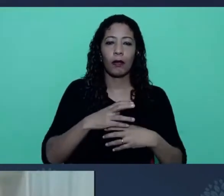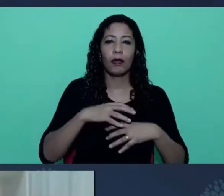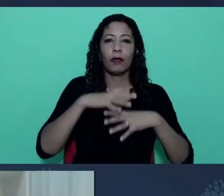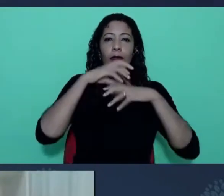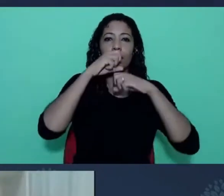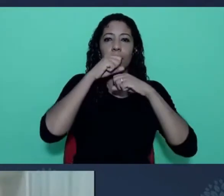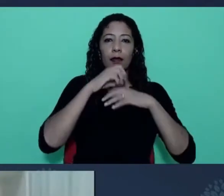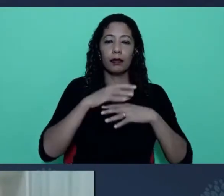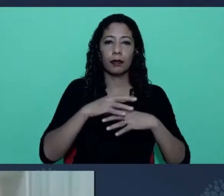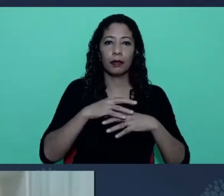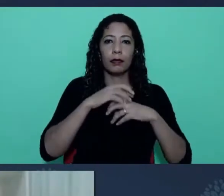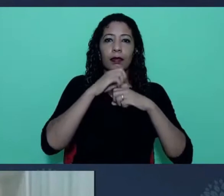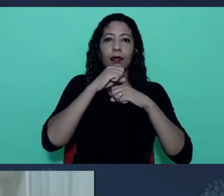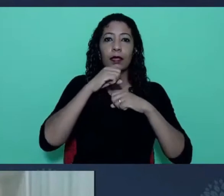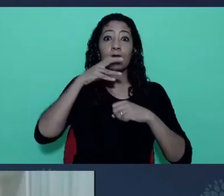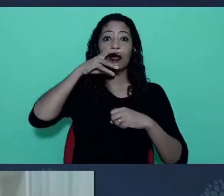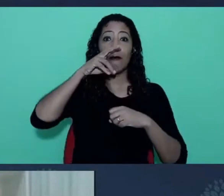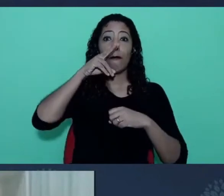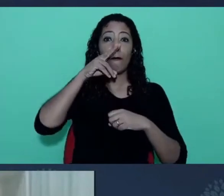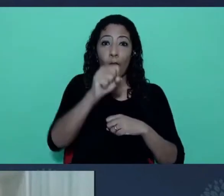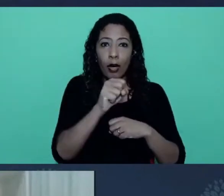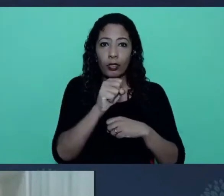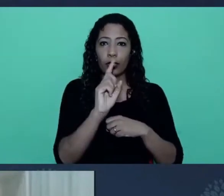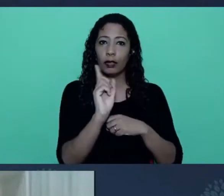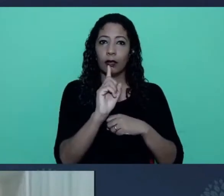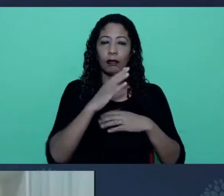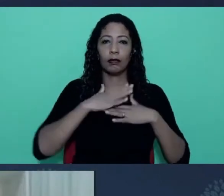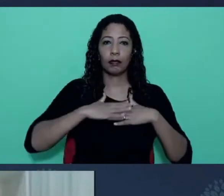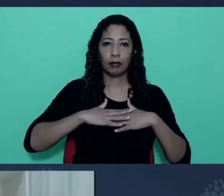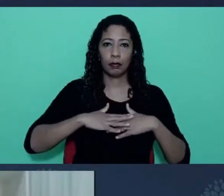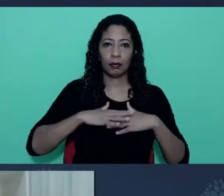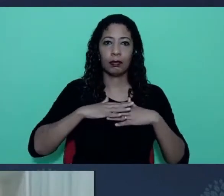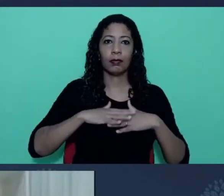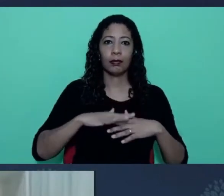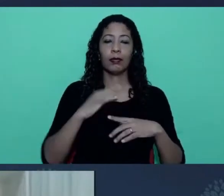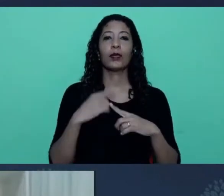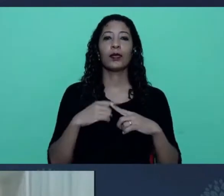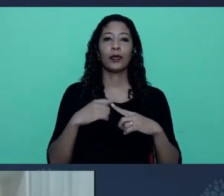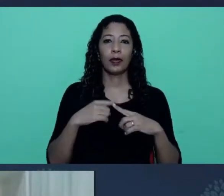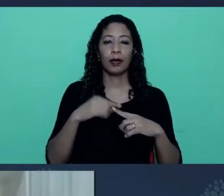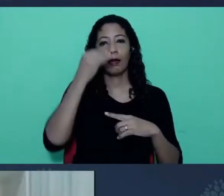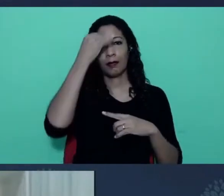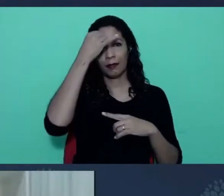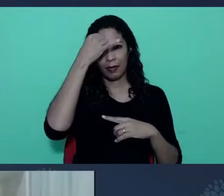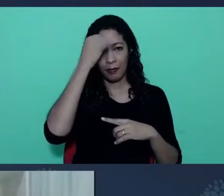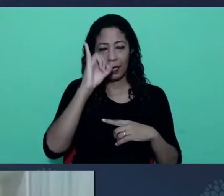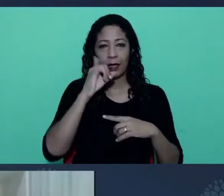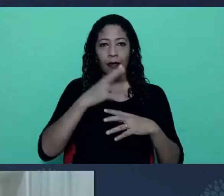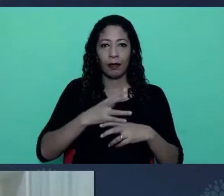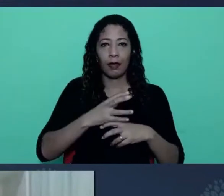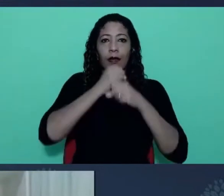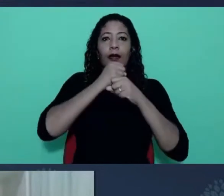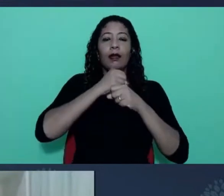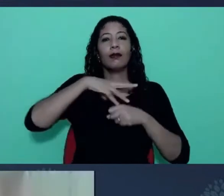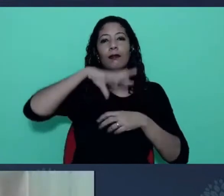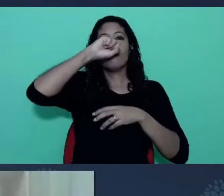dele, mas que não seja muito intensa, porque isso evita o resfriamento rápido da via aérea